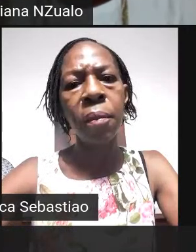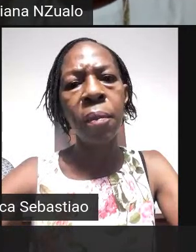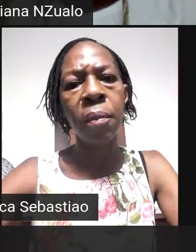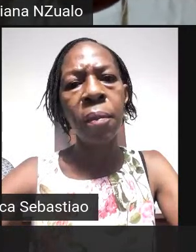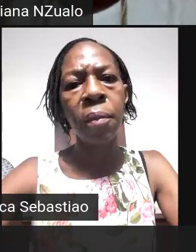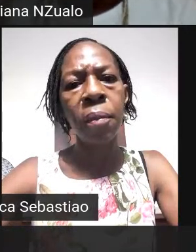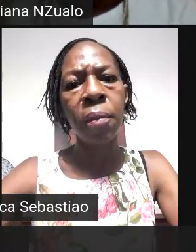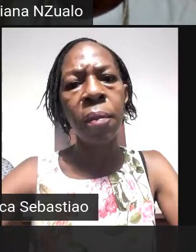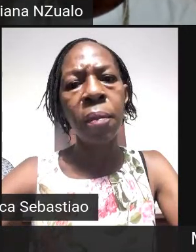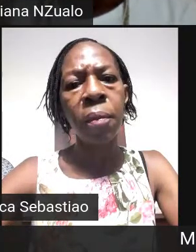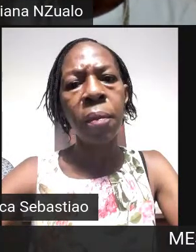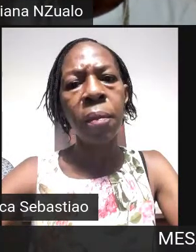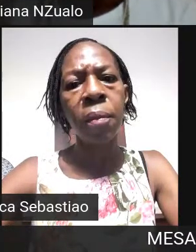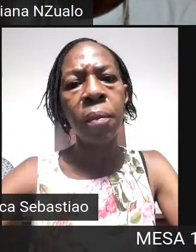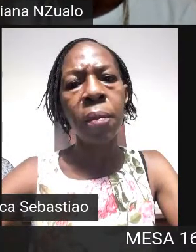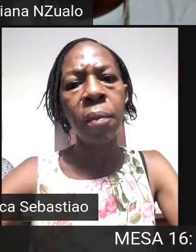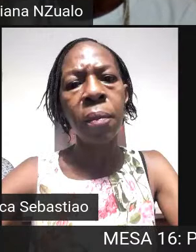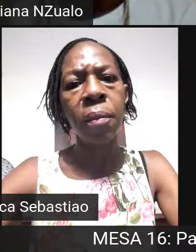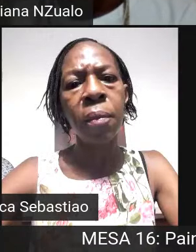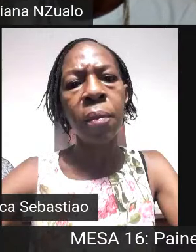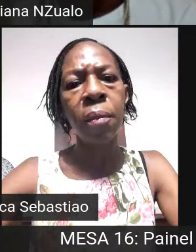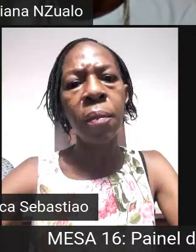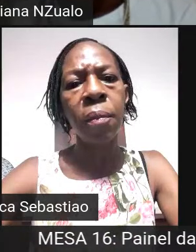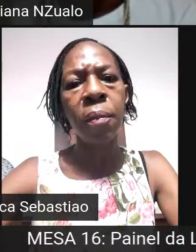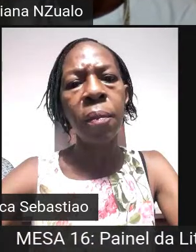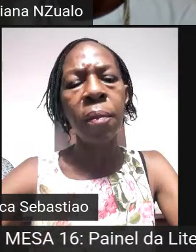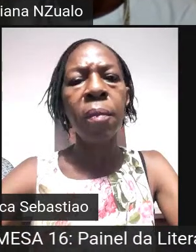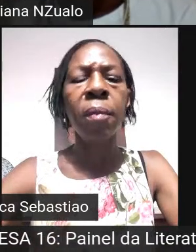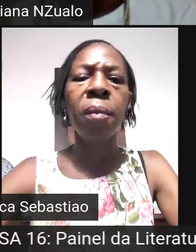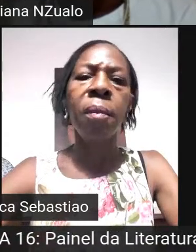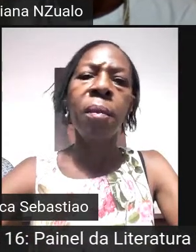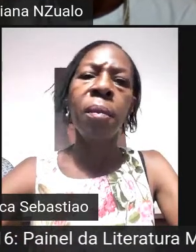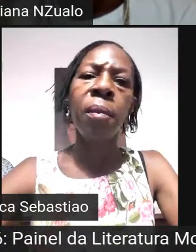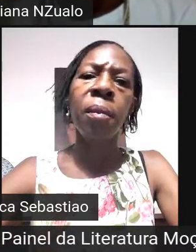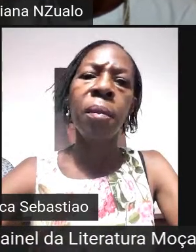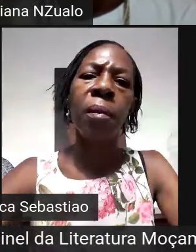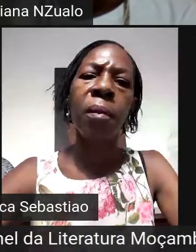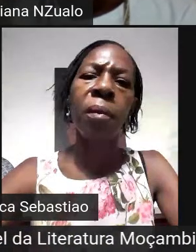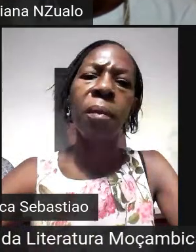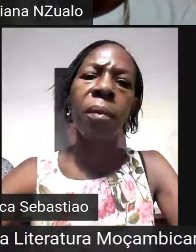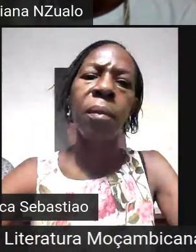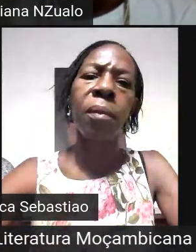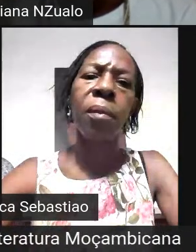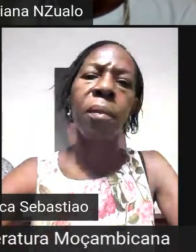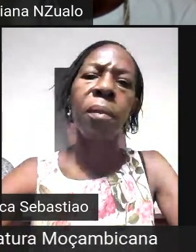medida que vai passando o tempo, as coisas